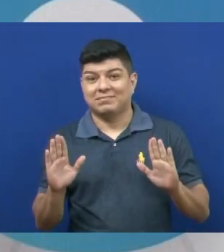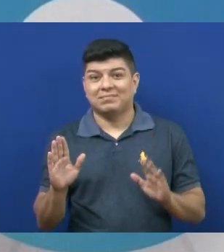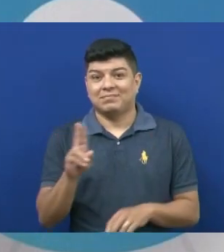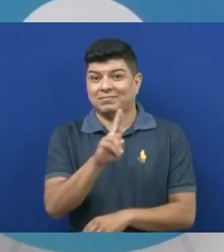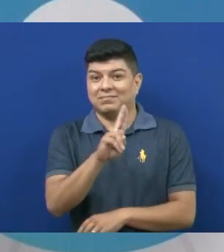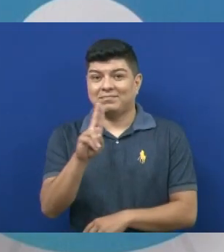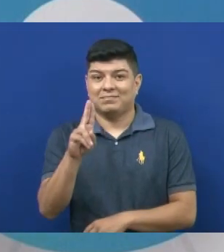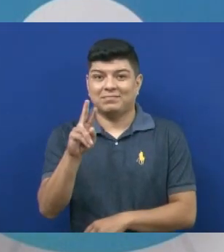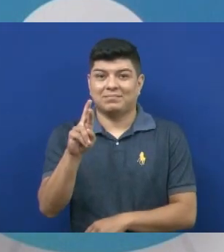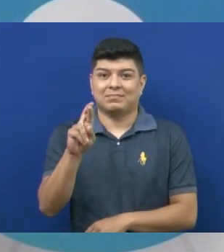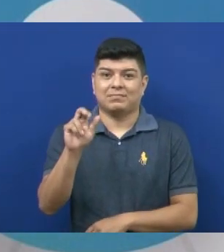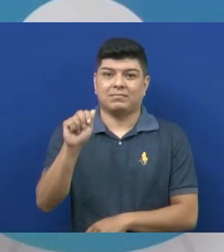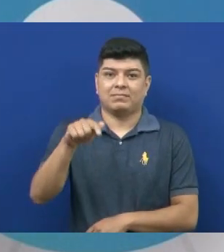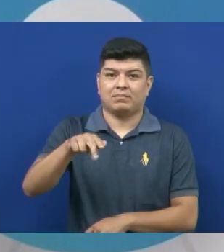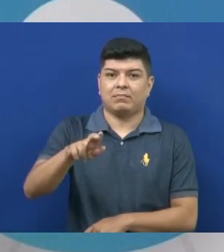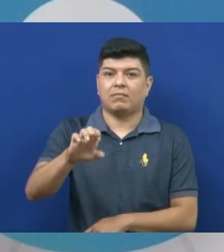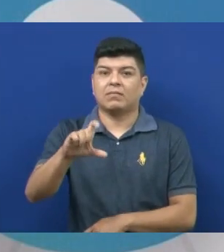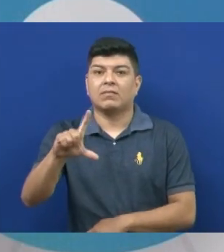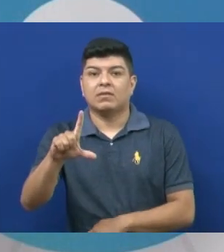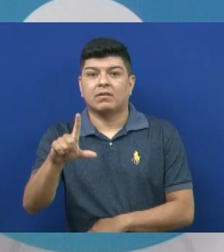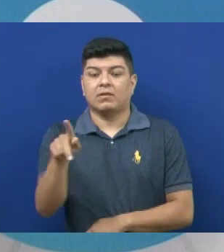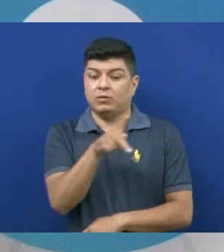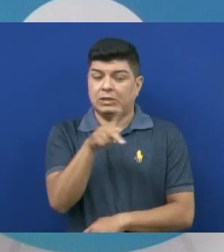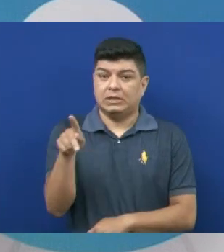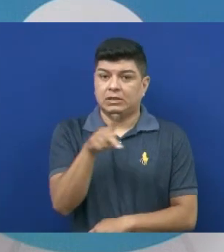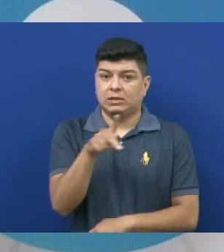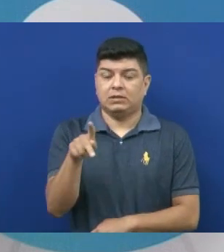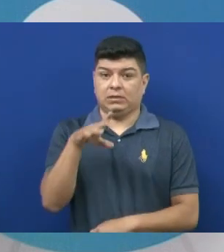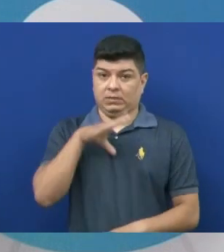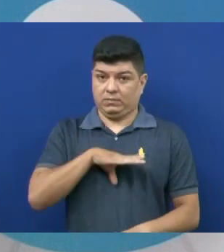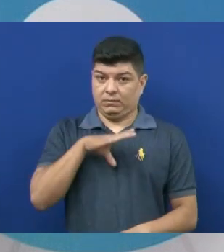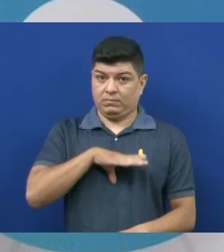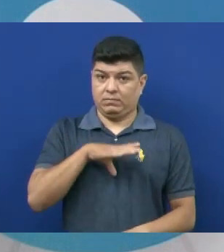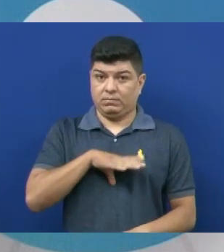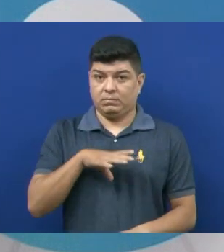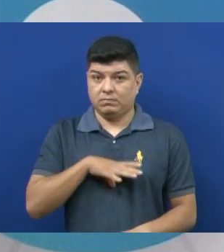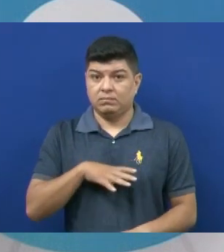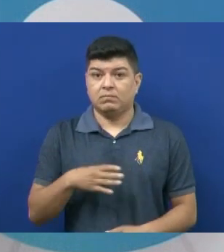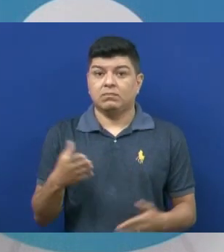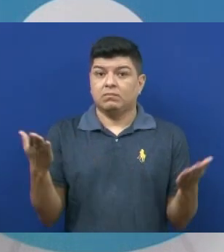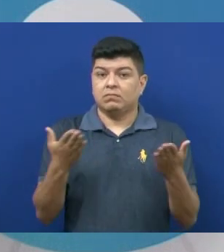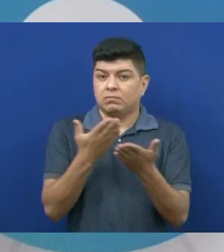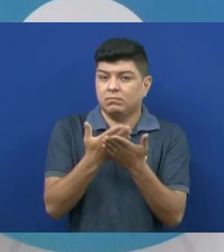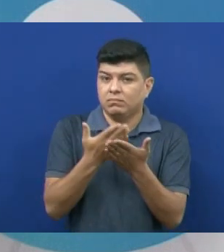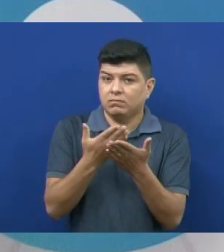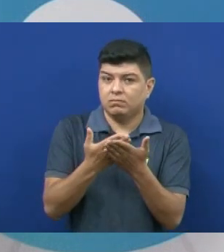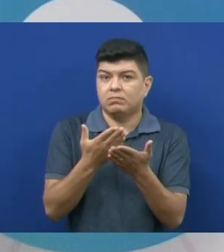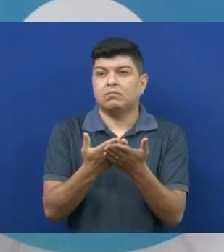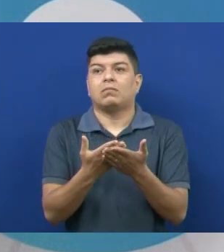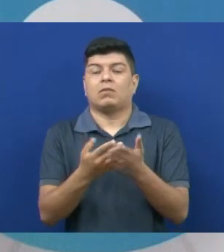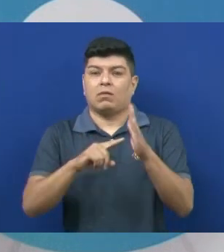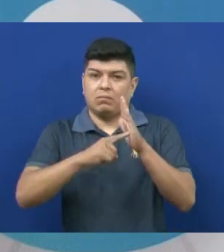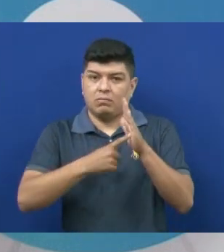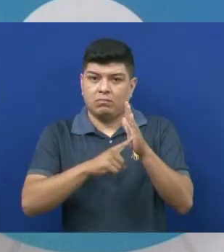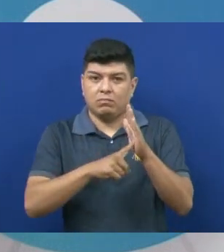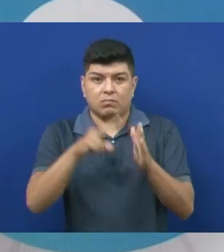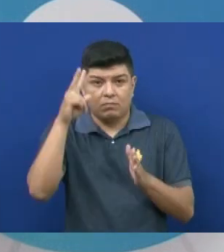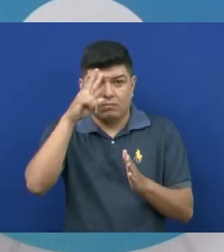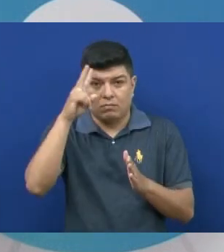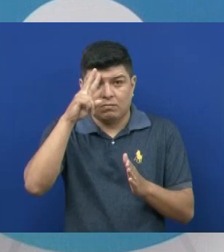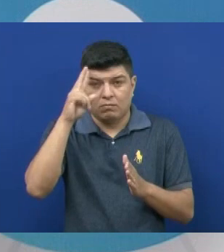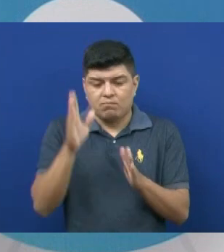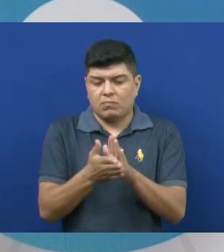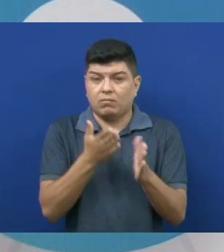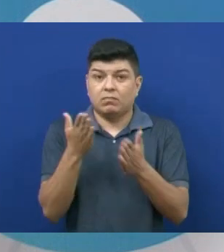eu me chamo Raquel, sou professora de língua portuguesa e hoje nós vamos estudar um pouquinho sobre a pontuação nos contos maravilhosos. A pontuação é algo inerente à